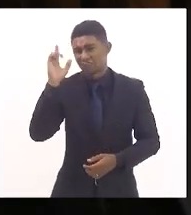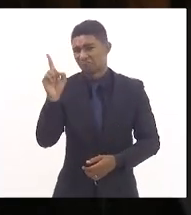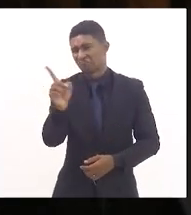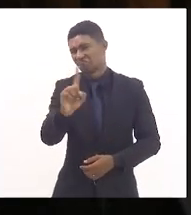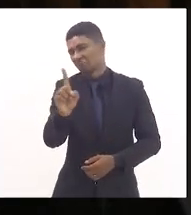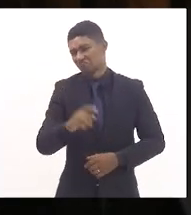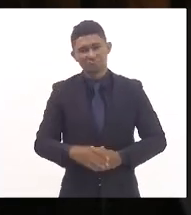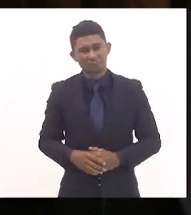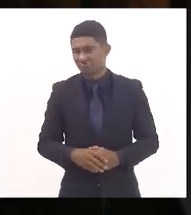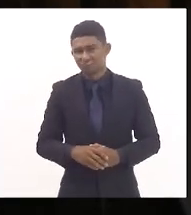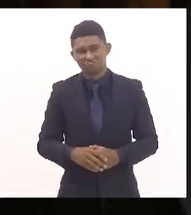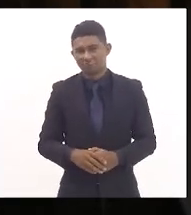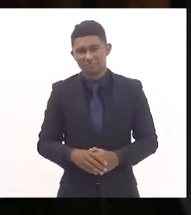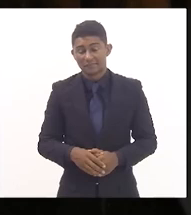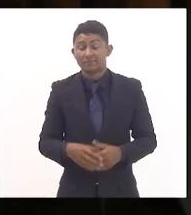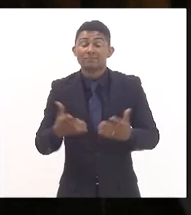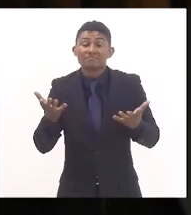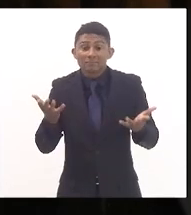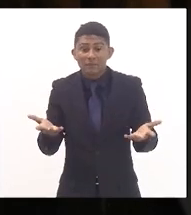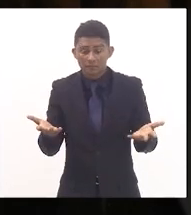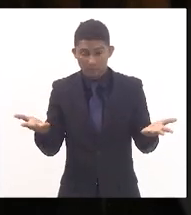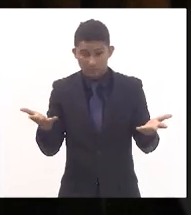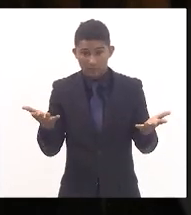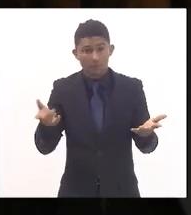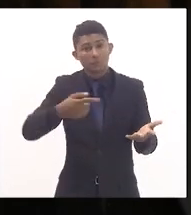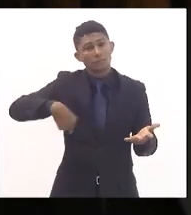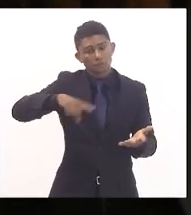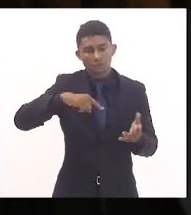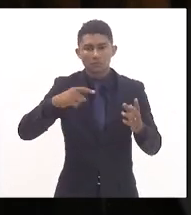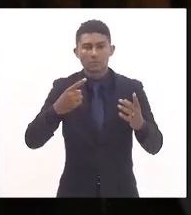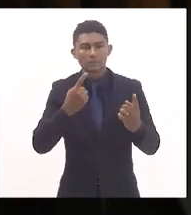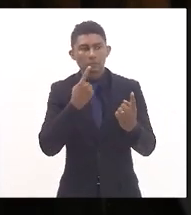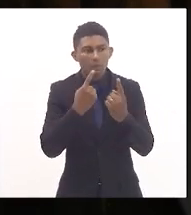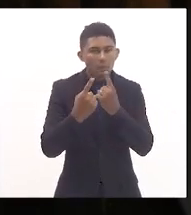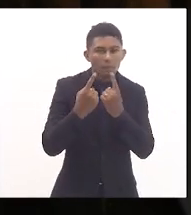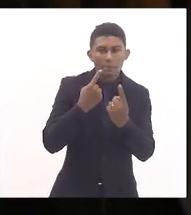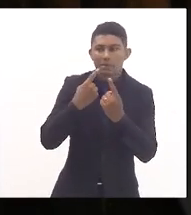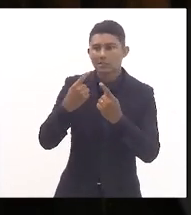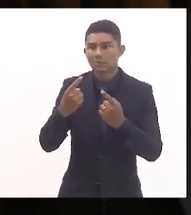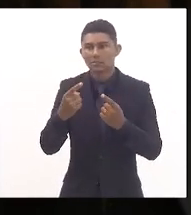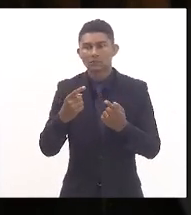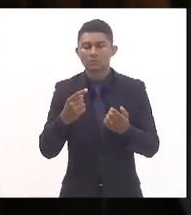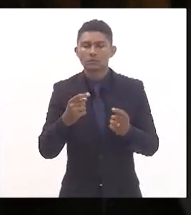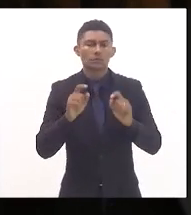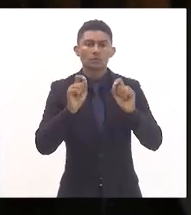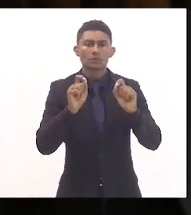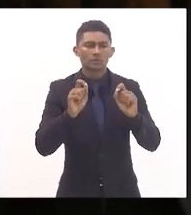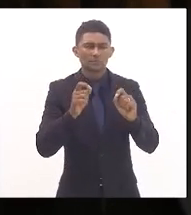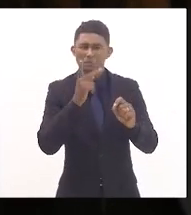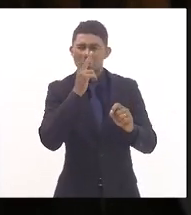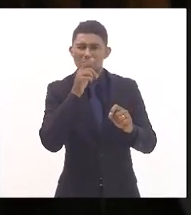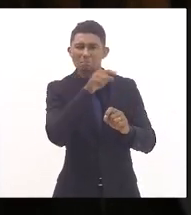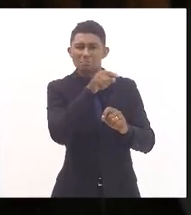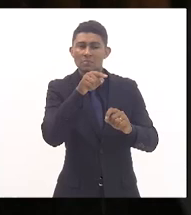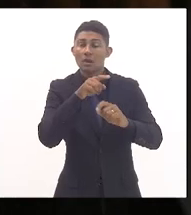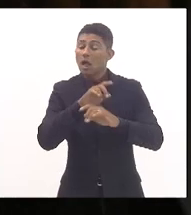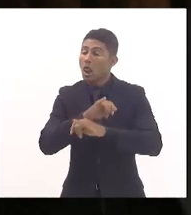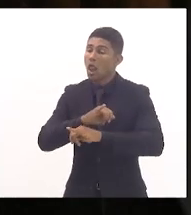o que se está discutindo aqui é a fazer um discurso populista